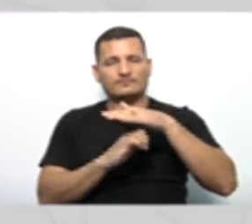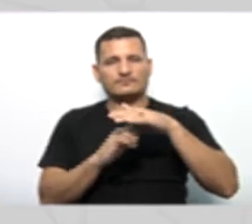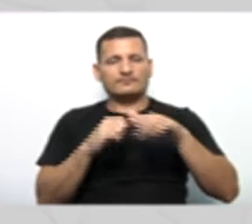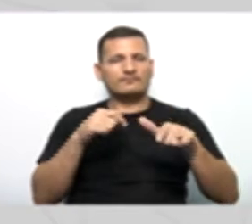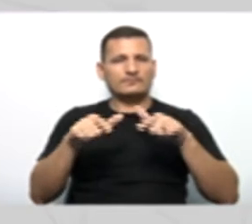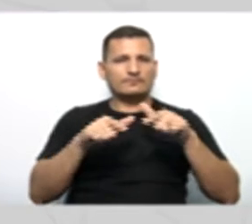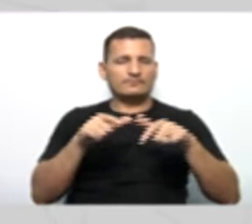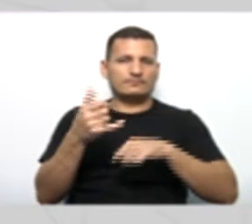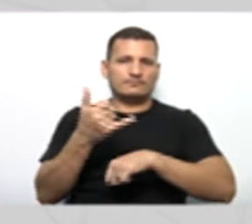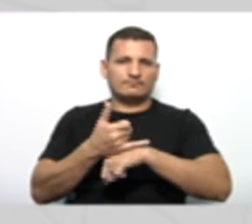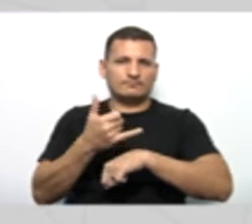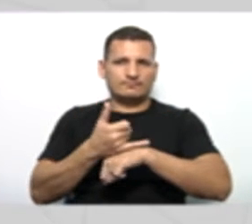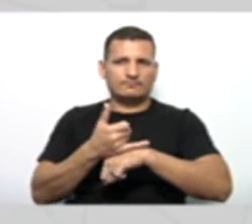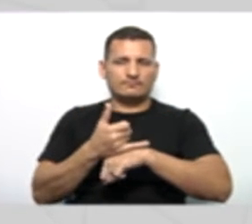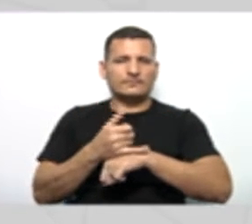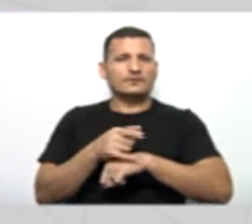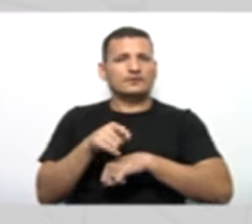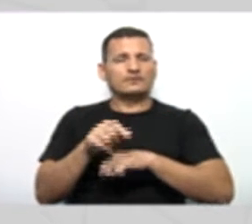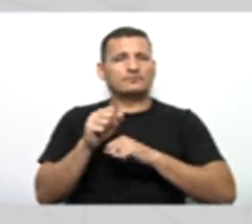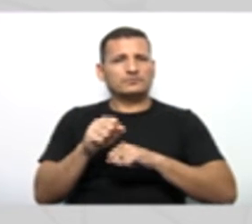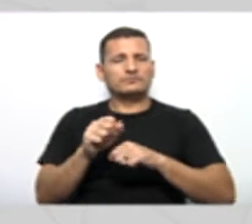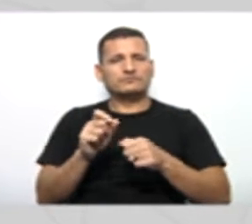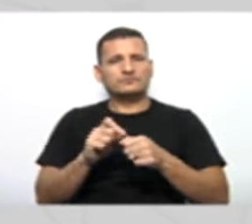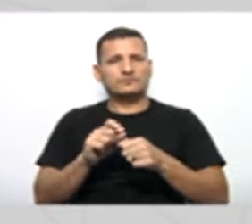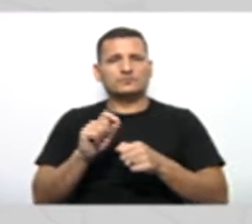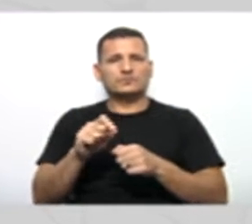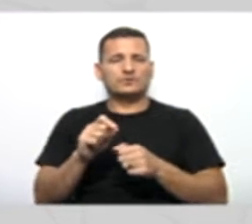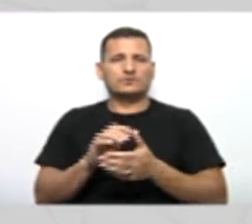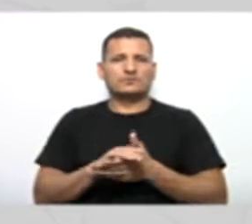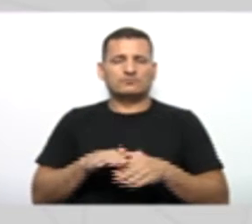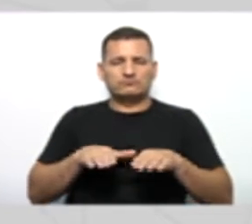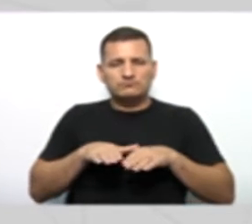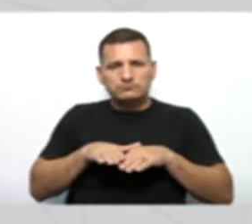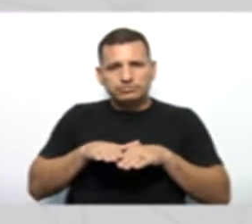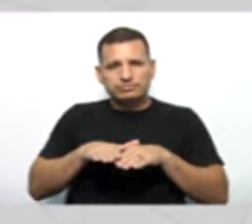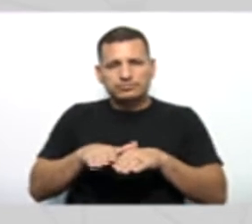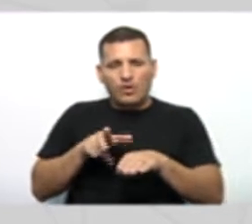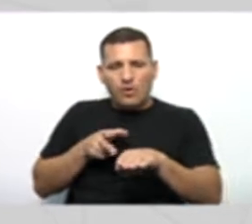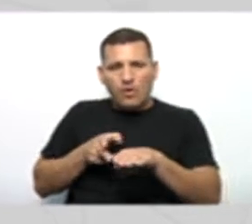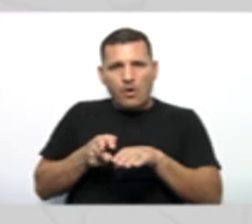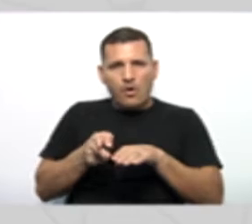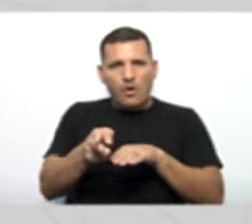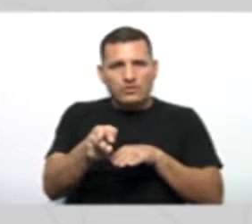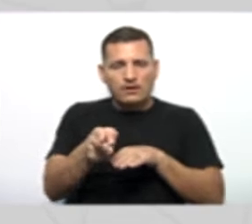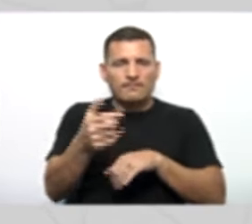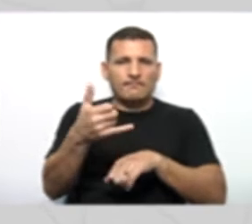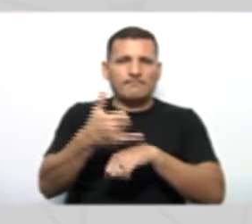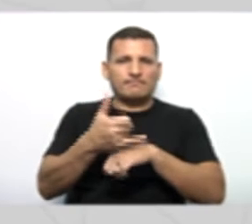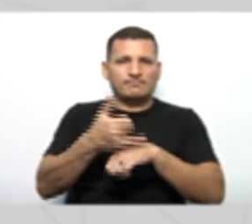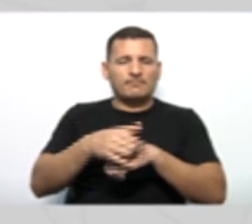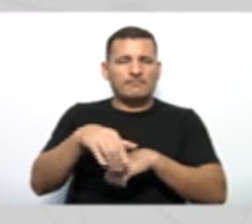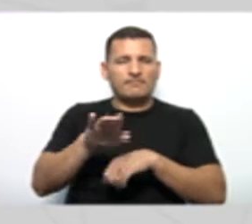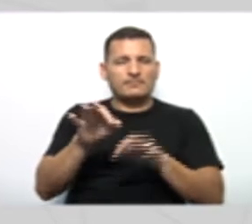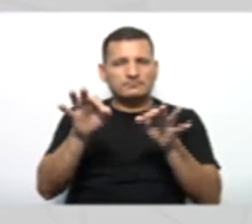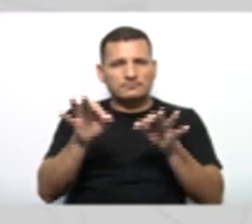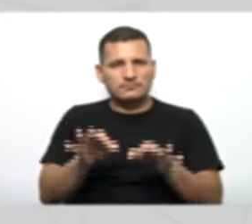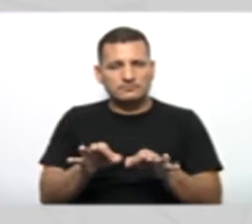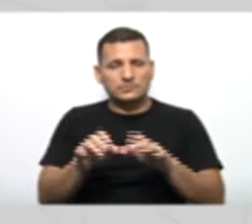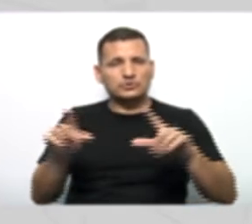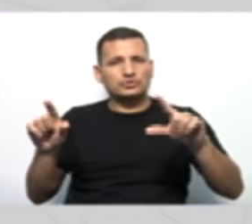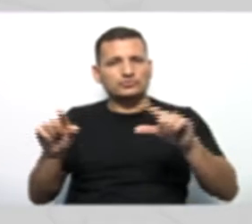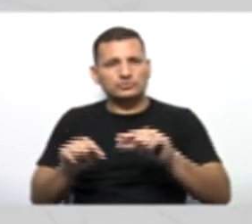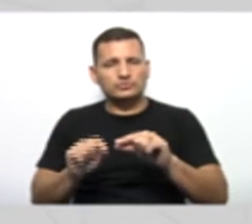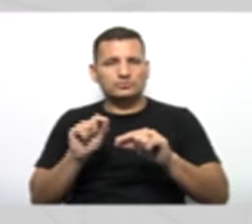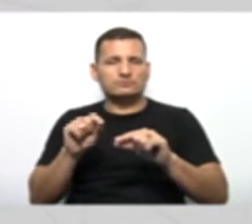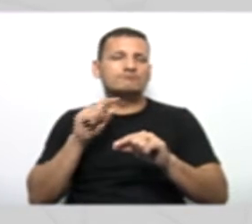com metal, ela pode procurar fazer cortes mais eficientes, utilizar um metal de melhor qualidade para reduzir a quantidade de poluentes